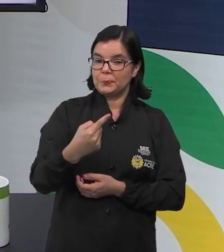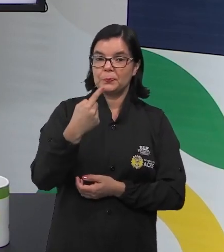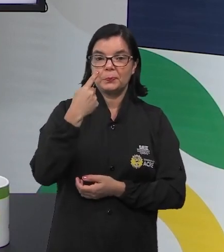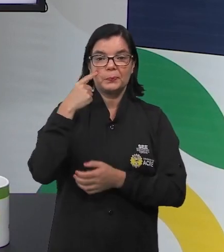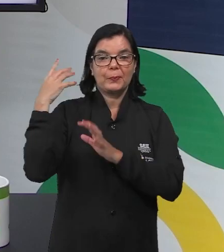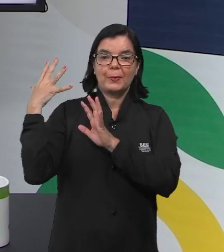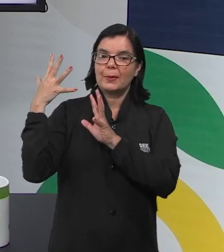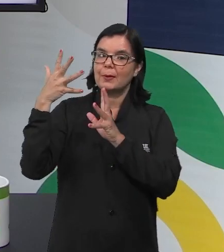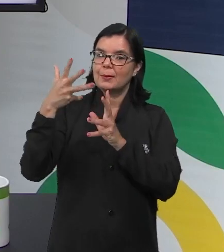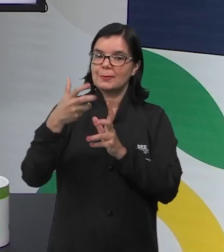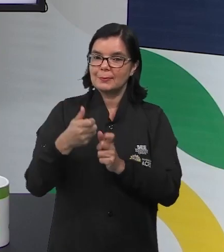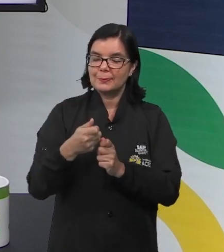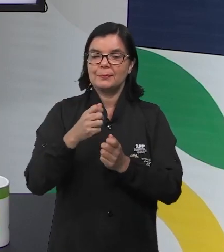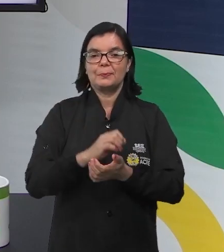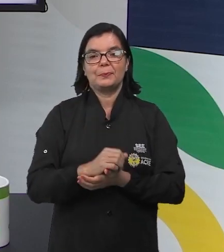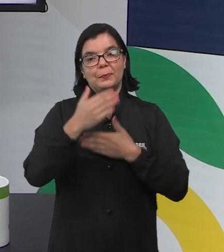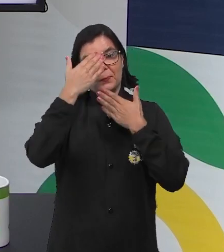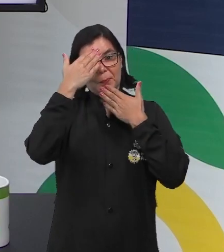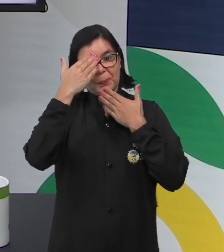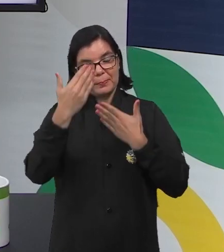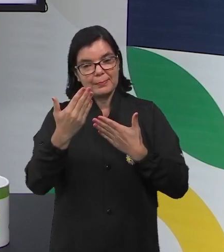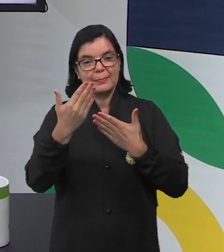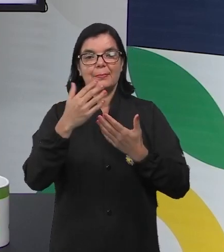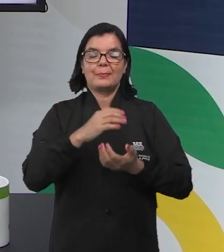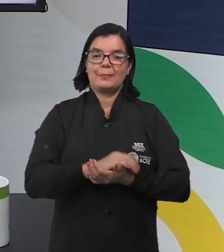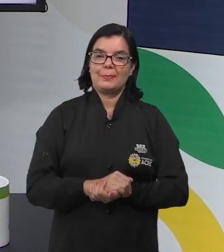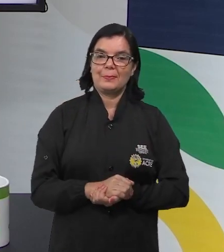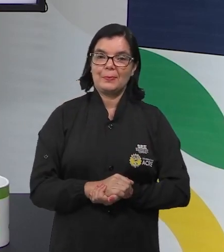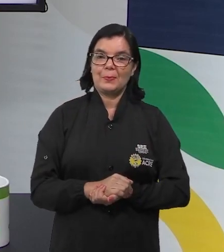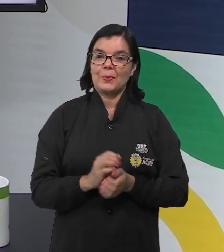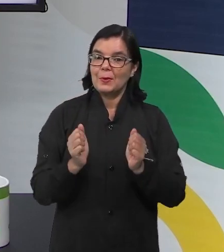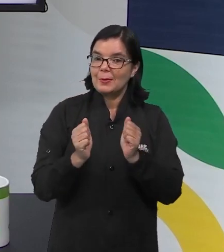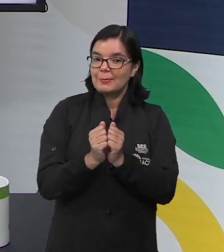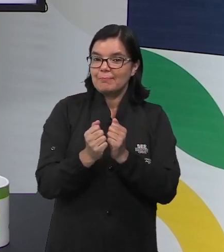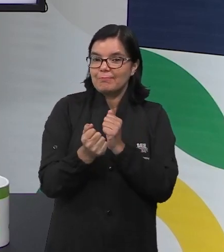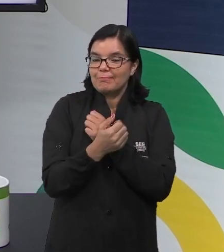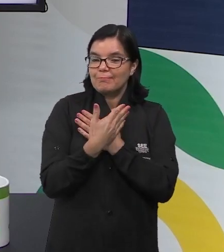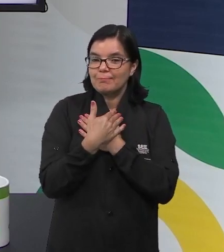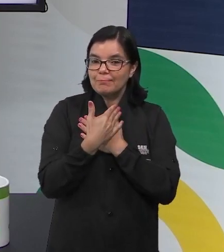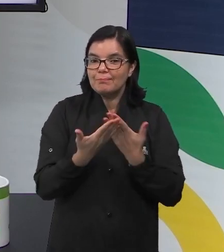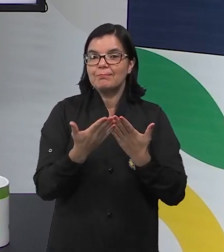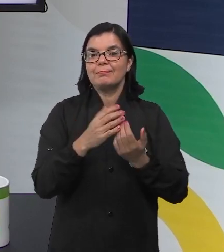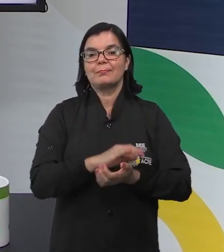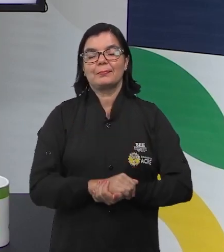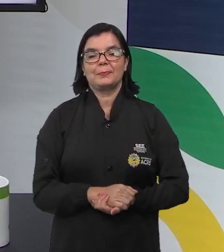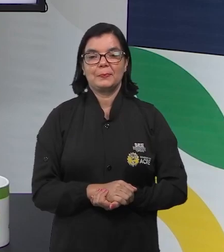breve revisão. Eu agradeço por você ter passado esse tempo comigo e me ouvido.